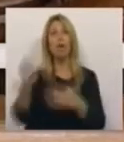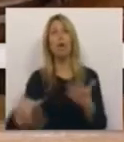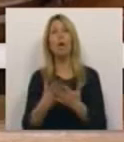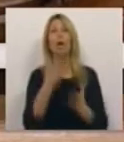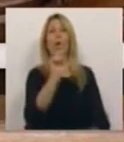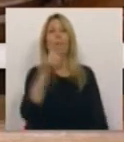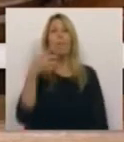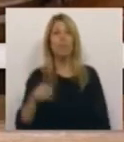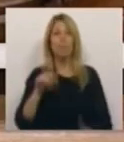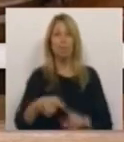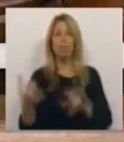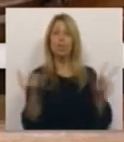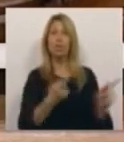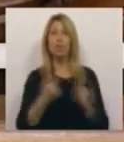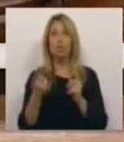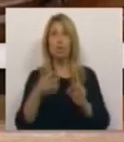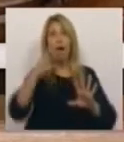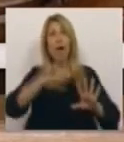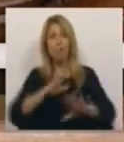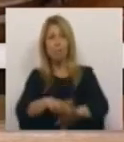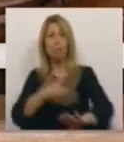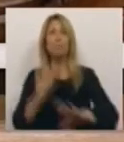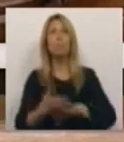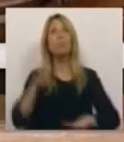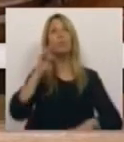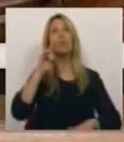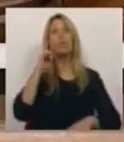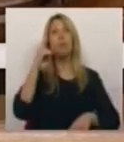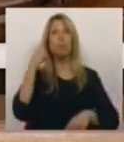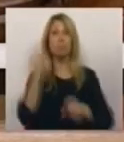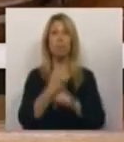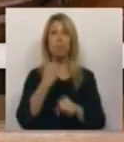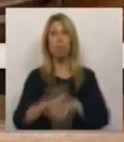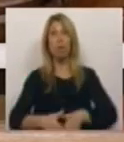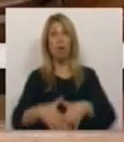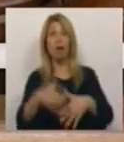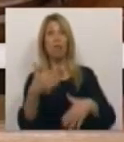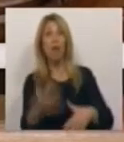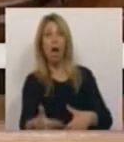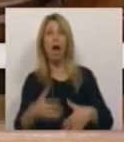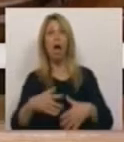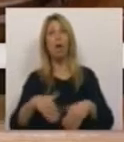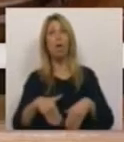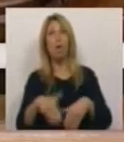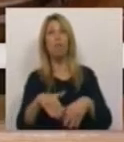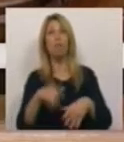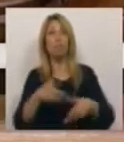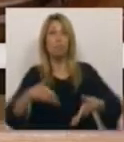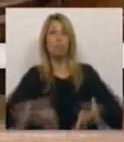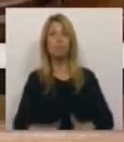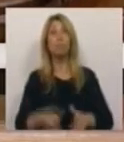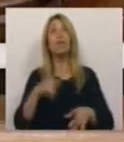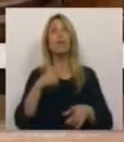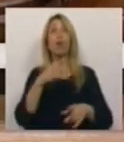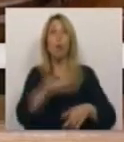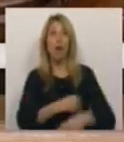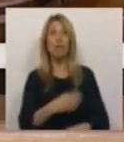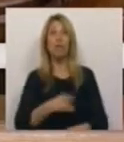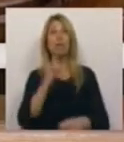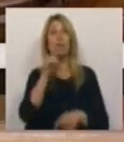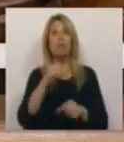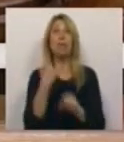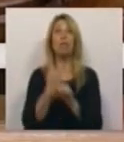do PCP hoje em discussão, queremos reforçar a proteção das trabalhadoras grávidas, puérperas e lactantes e de trabalhadores, propondo